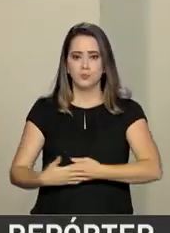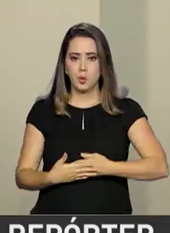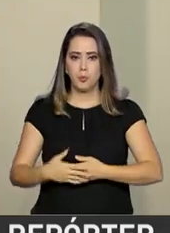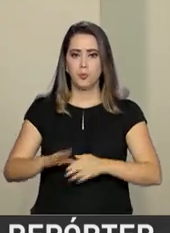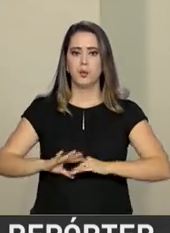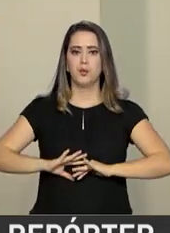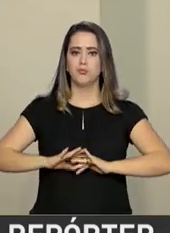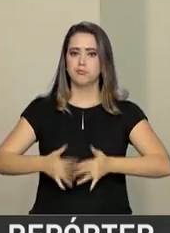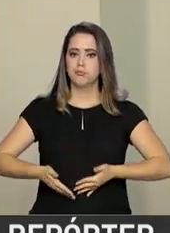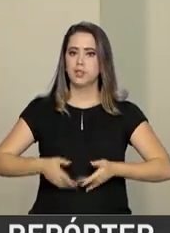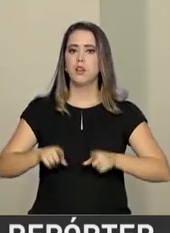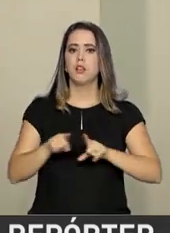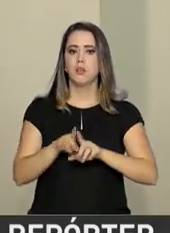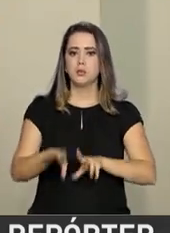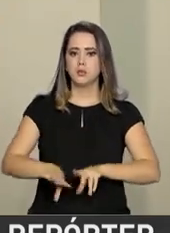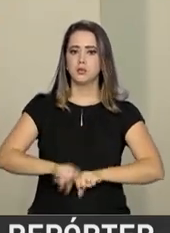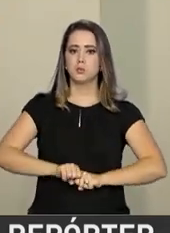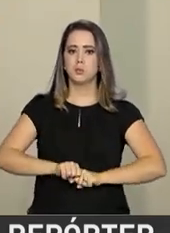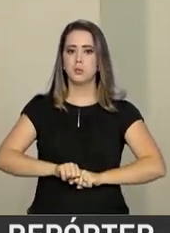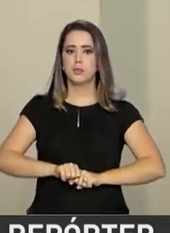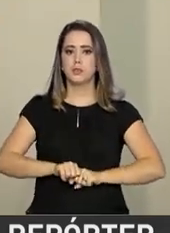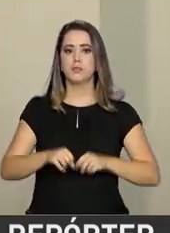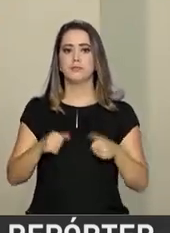então é muito